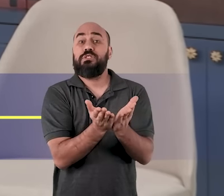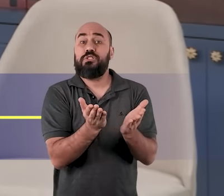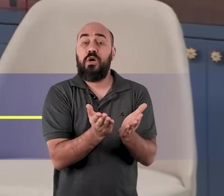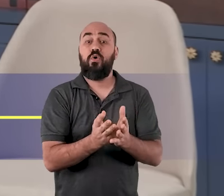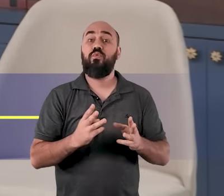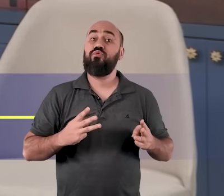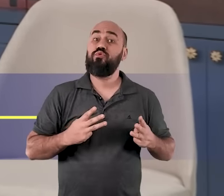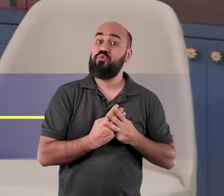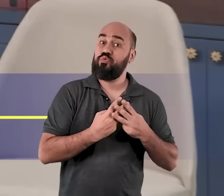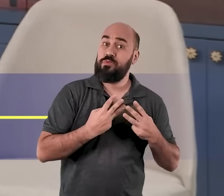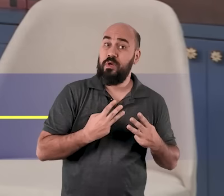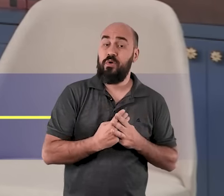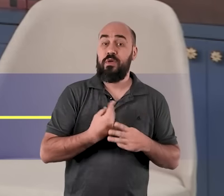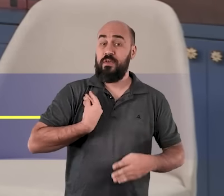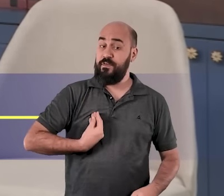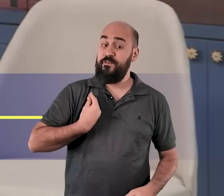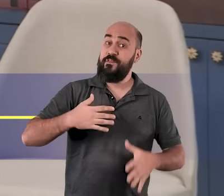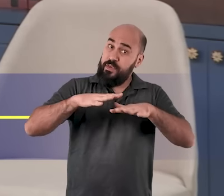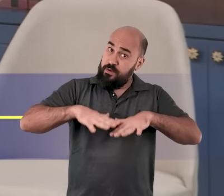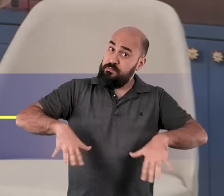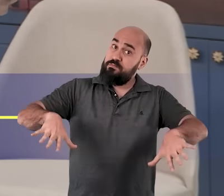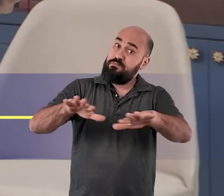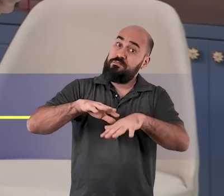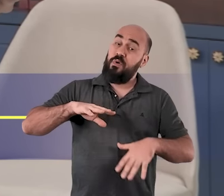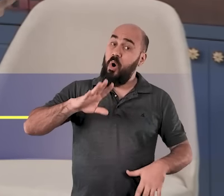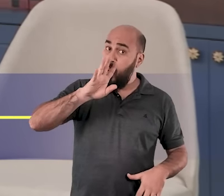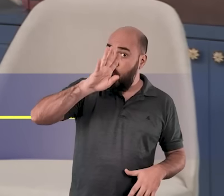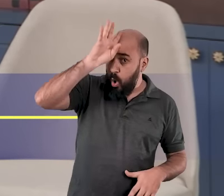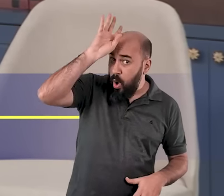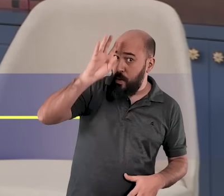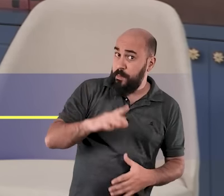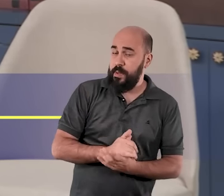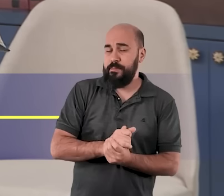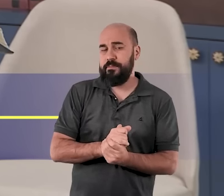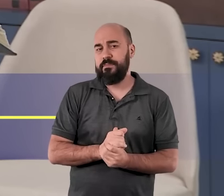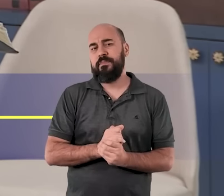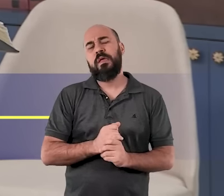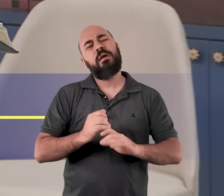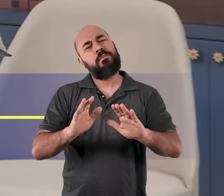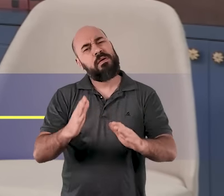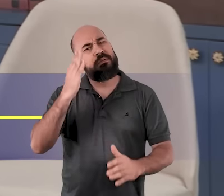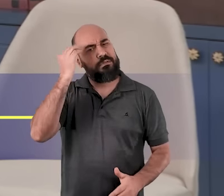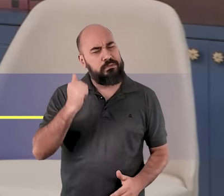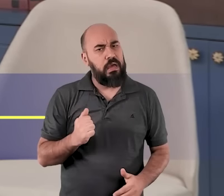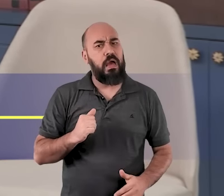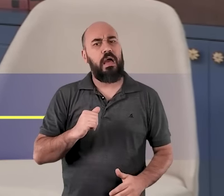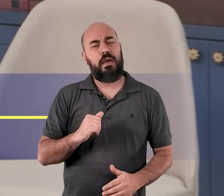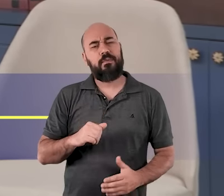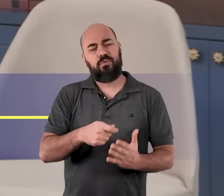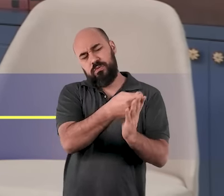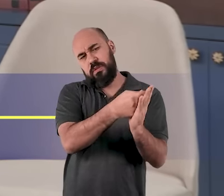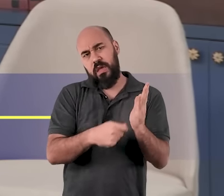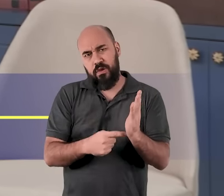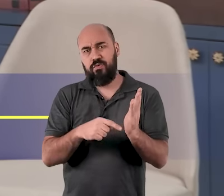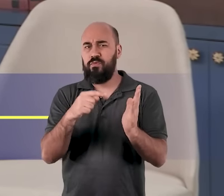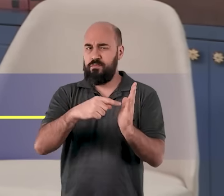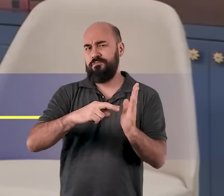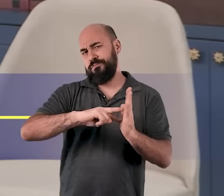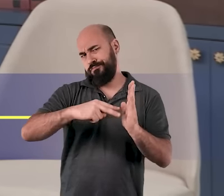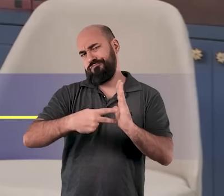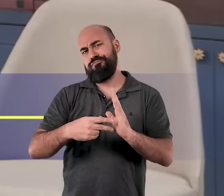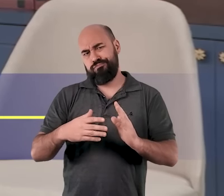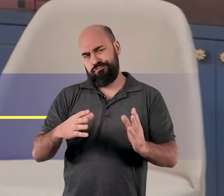própria cidade de Roma. Mas é claro que essa mensagem, esse texto, se aplica a toda a Igreja de